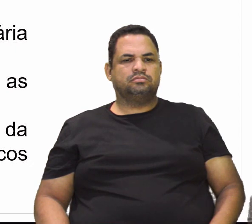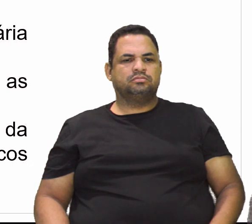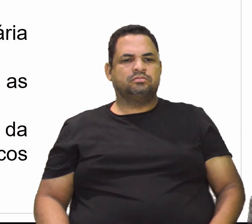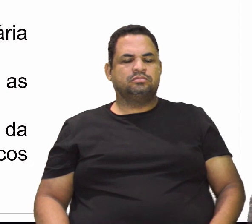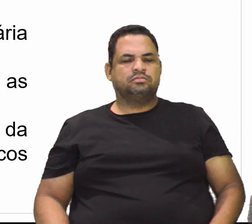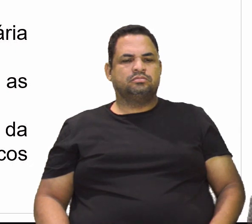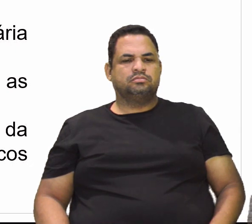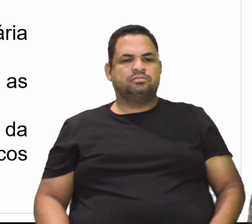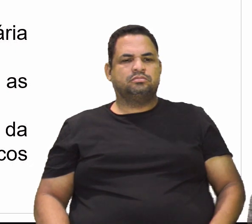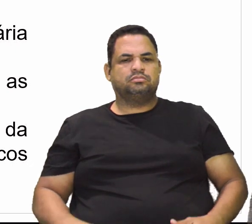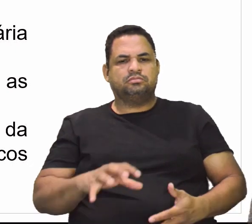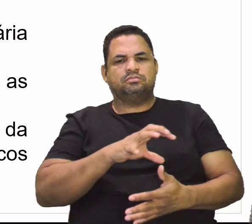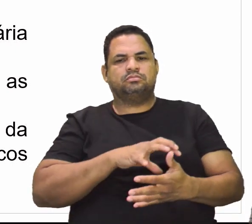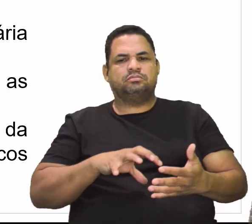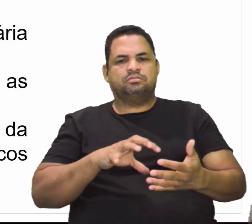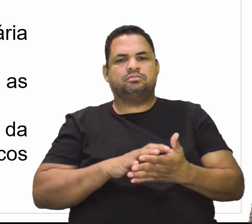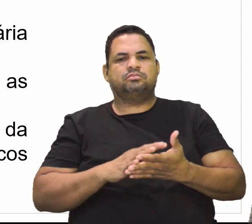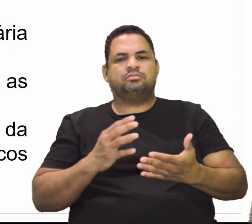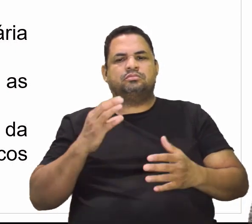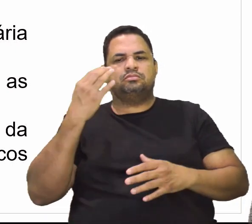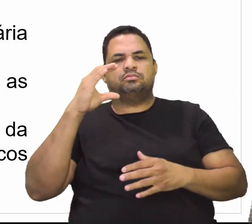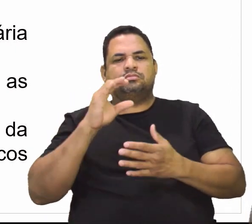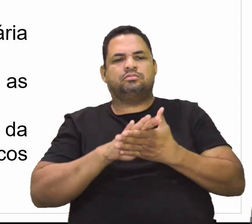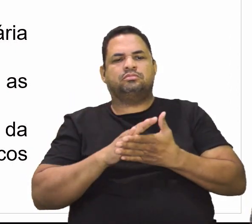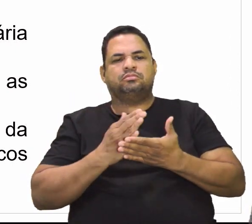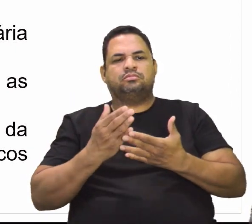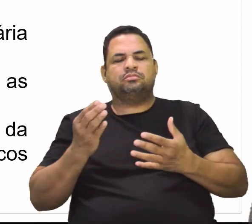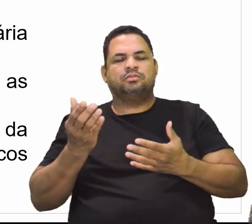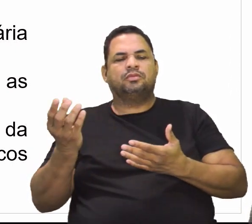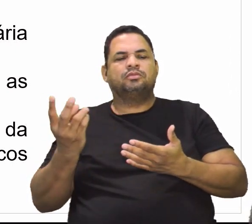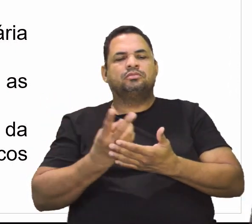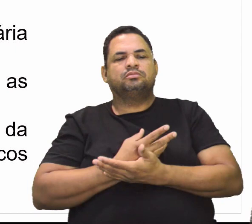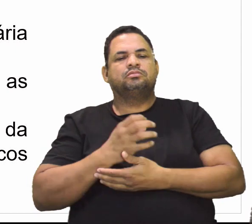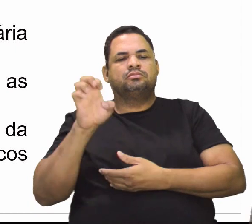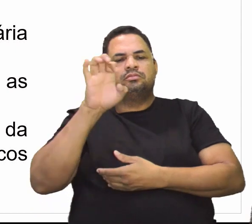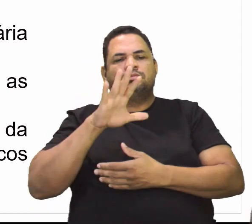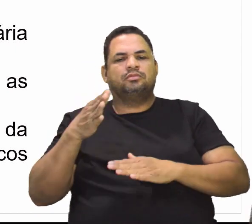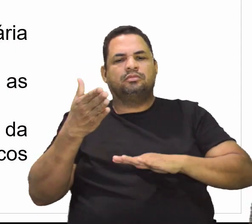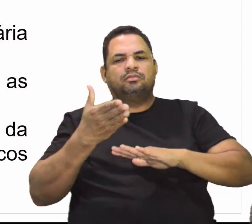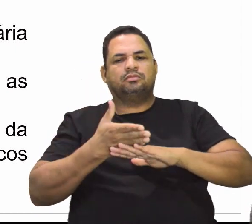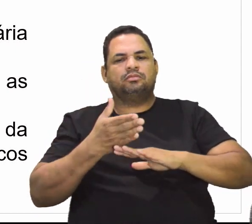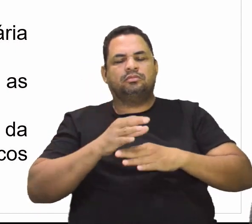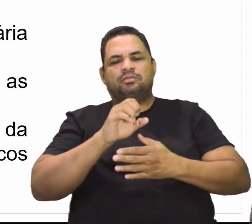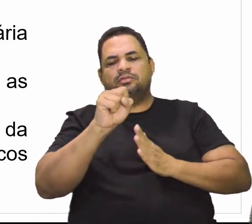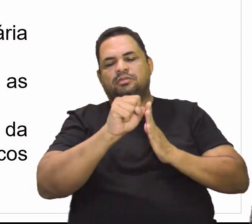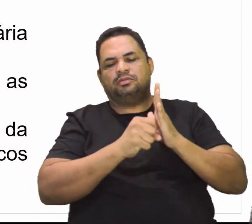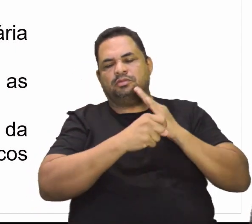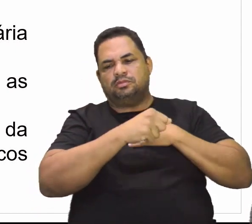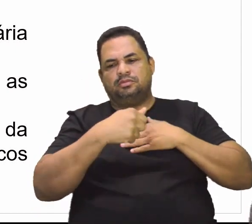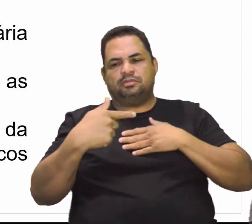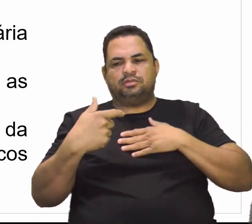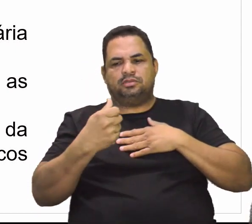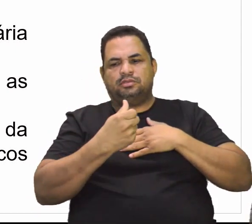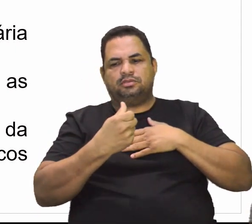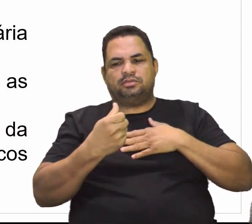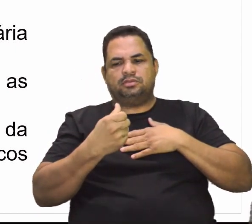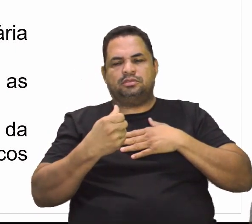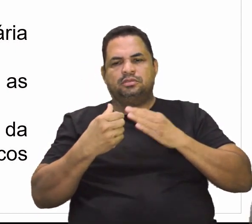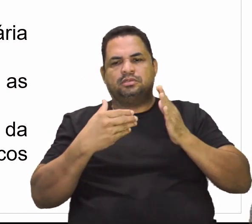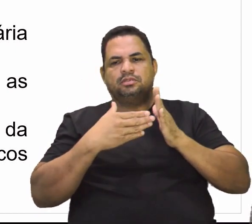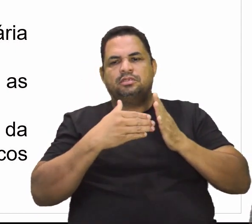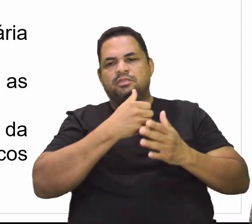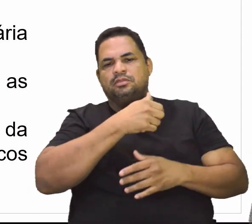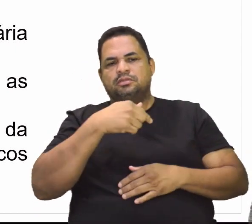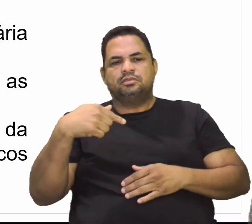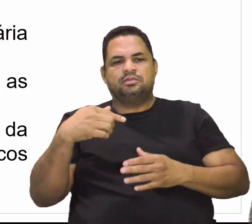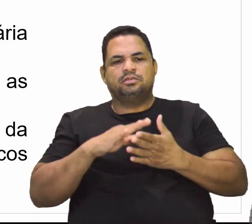Revolução científica ocorrida na Europa entre o século XVI e XVII caracterizou-se por